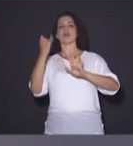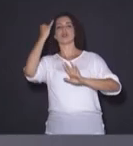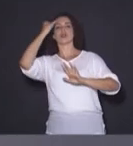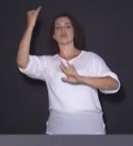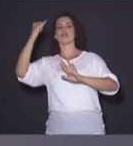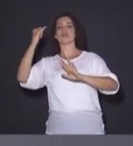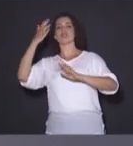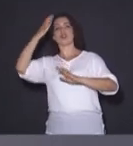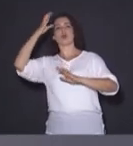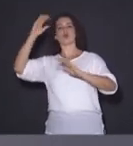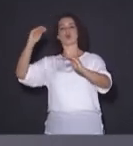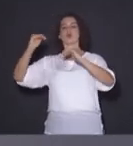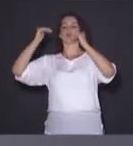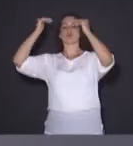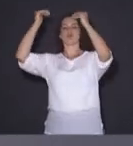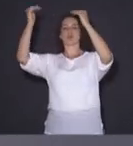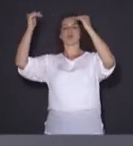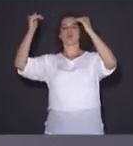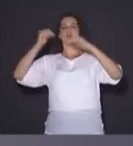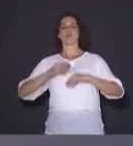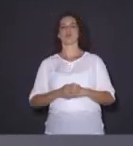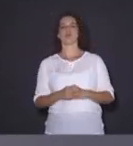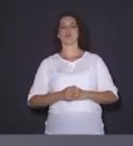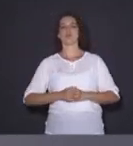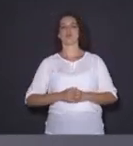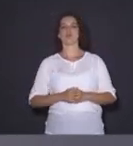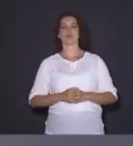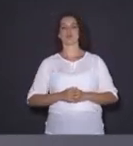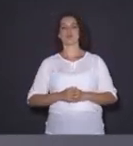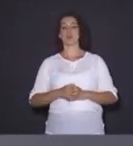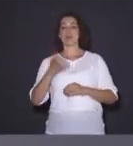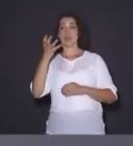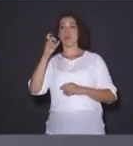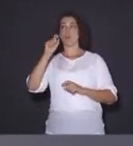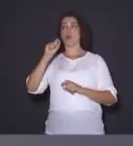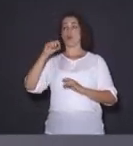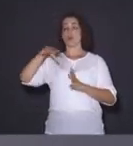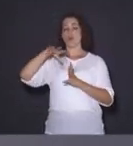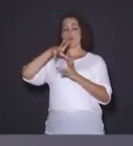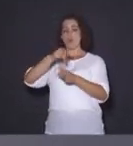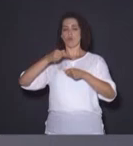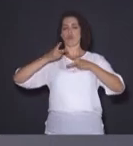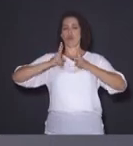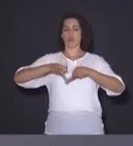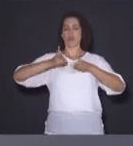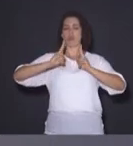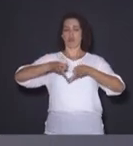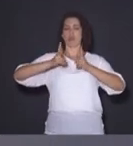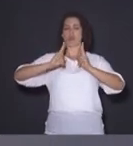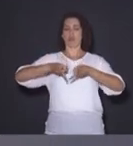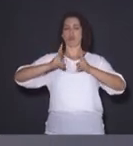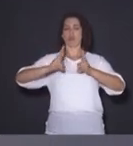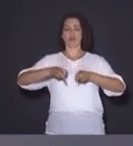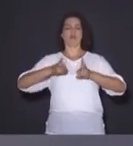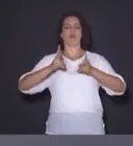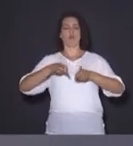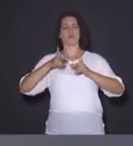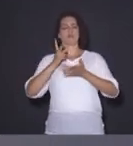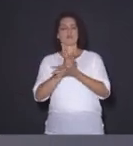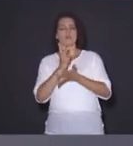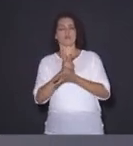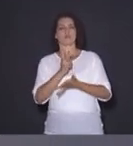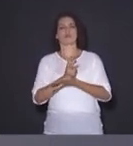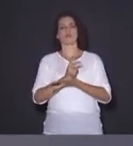utilizar lhe 100 por 1 a 1 é o mundo do mesmo modo pela inflação ou exclusão o reconhecimento ou a